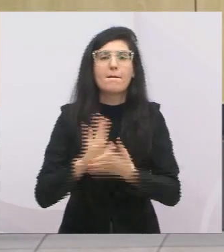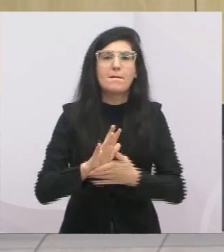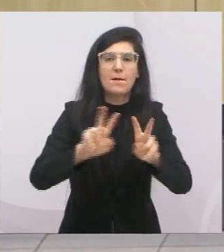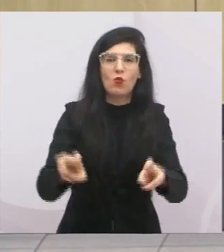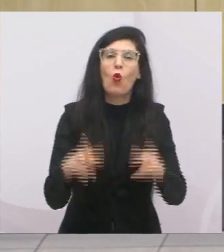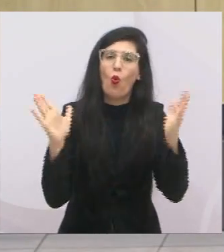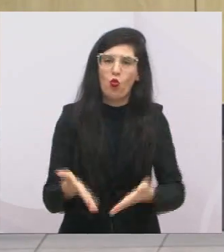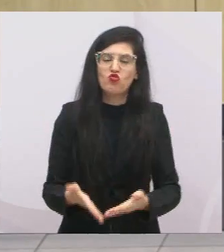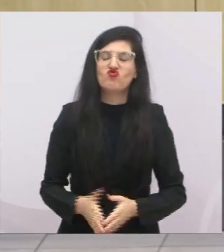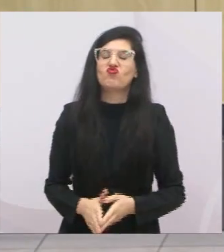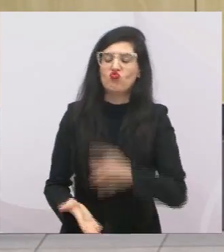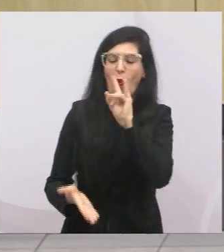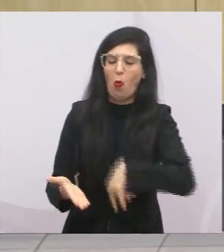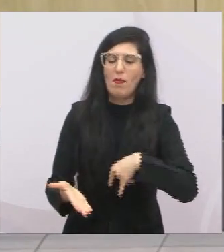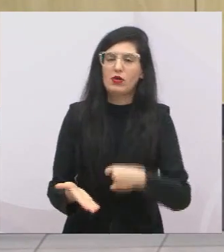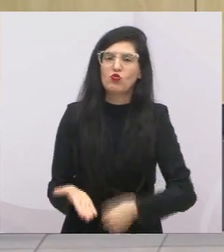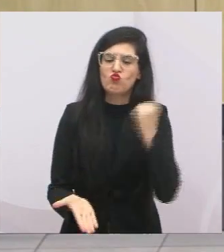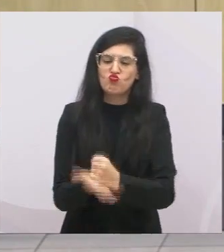esta sessão.